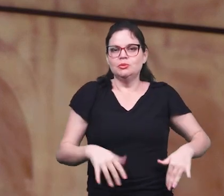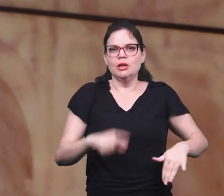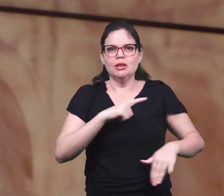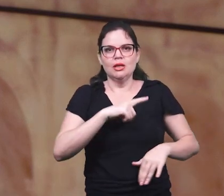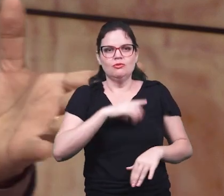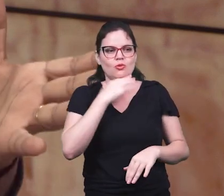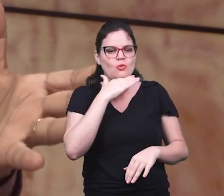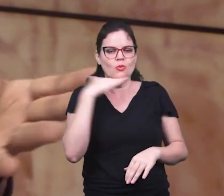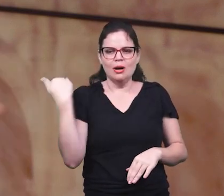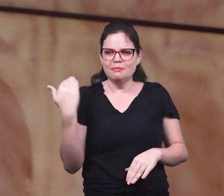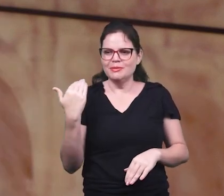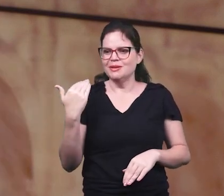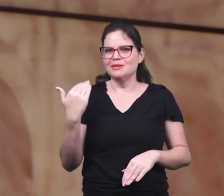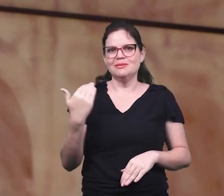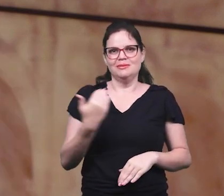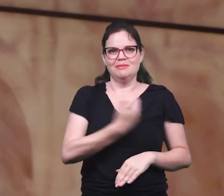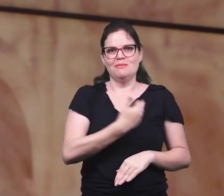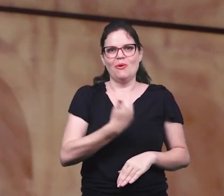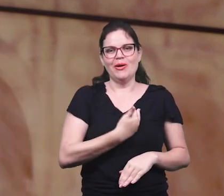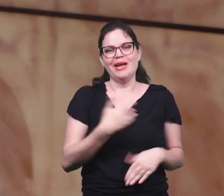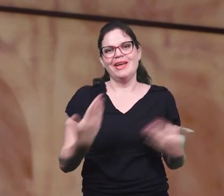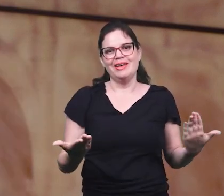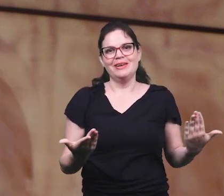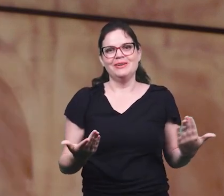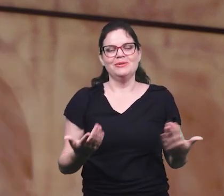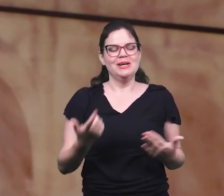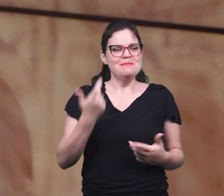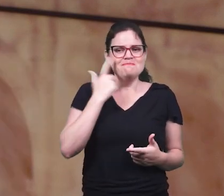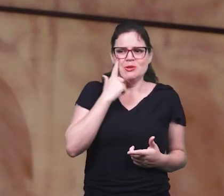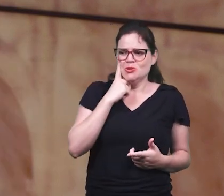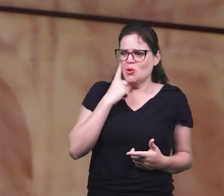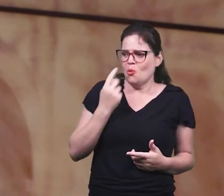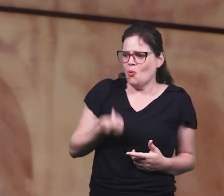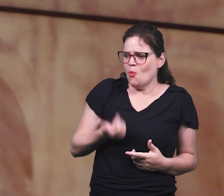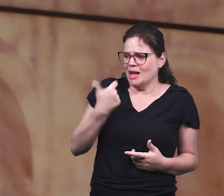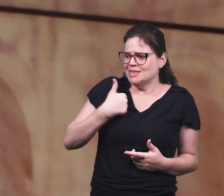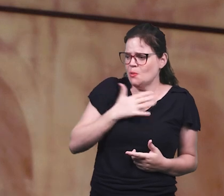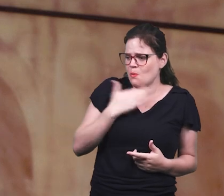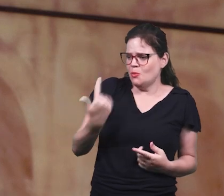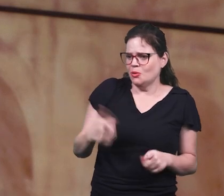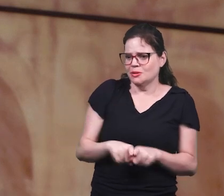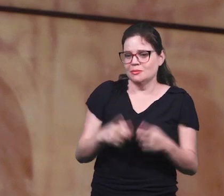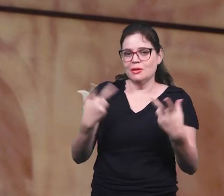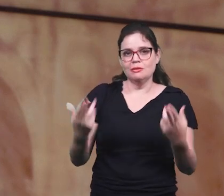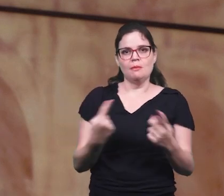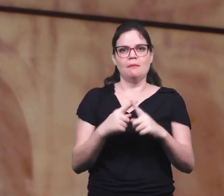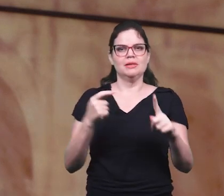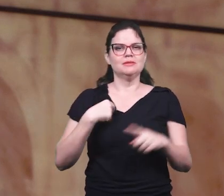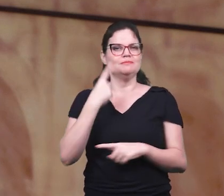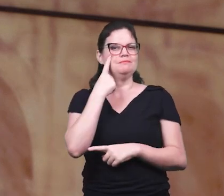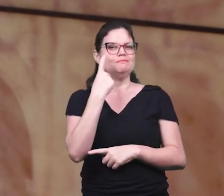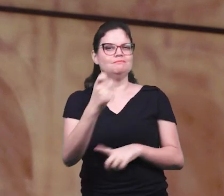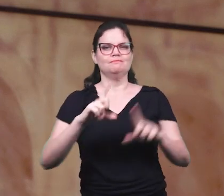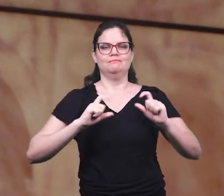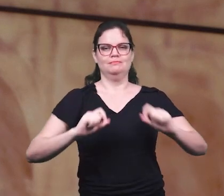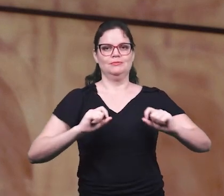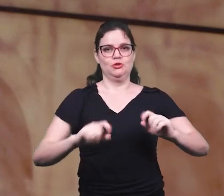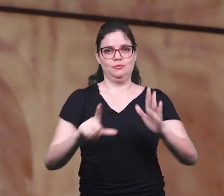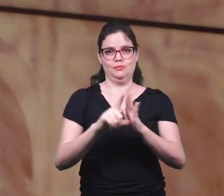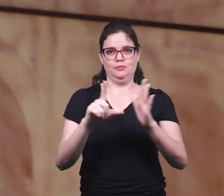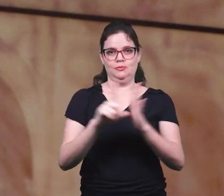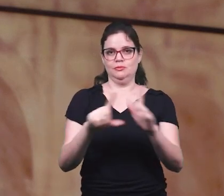dele que morreu, falou, se fosse eu, não sei o quê, morreu em outra situação, né? Mas Lutero, eu acho que uma coisa muito interessante de Lutero também foi